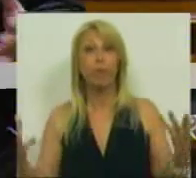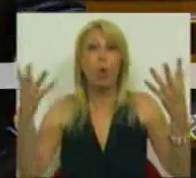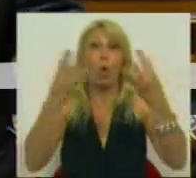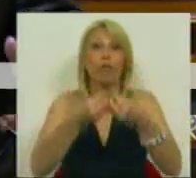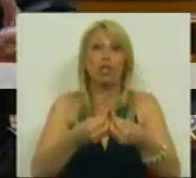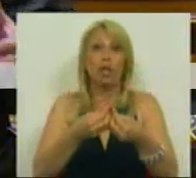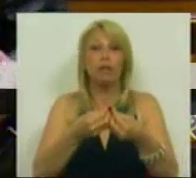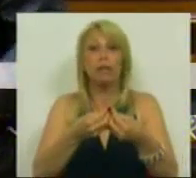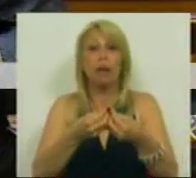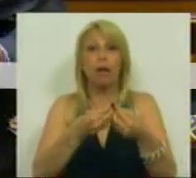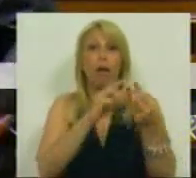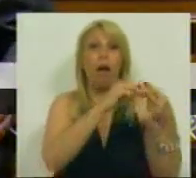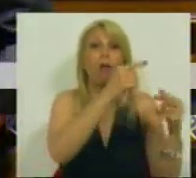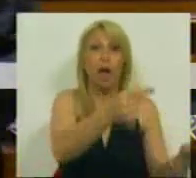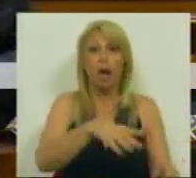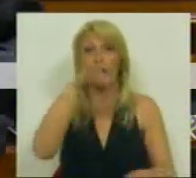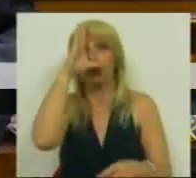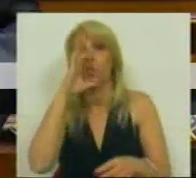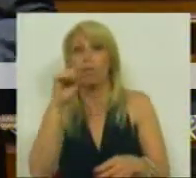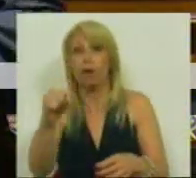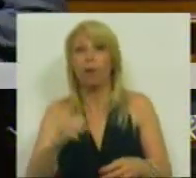convergência entre os autarcas, o Governo,